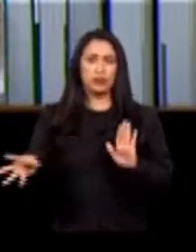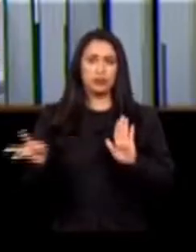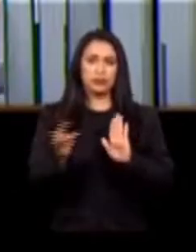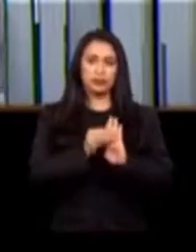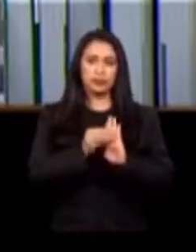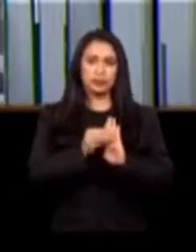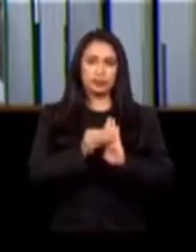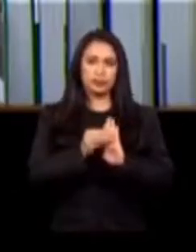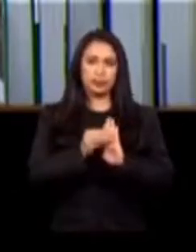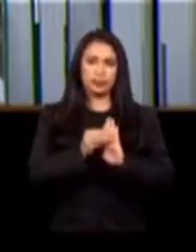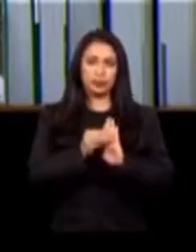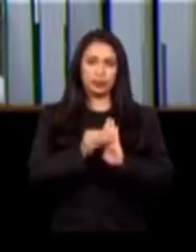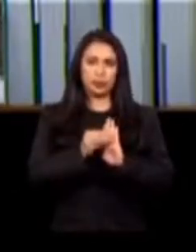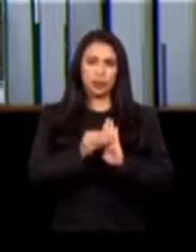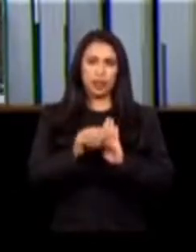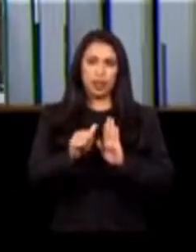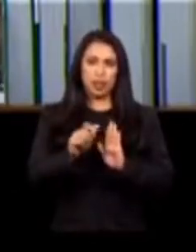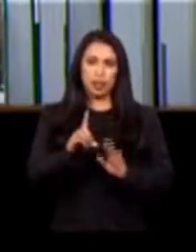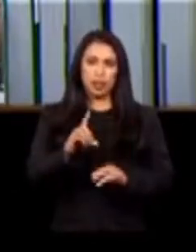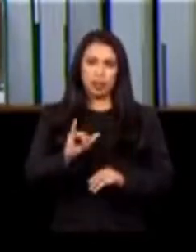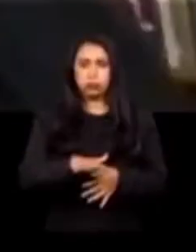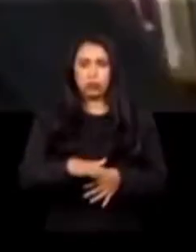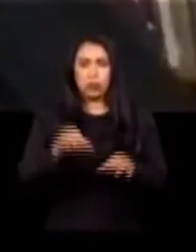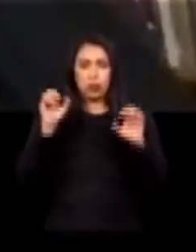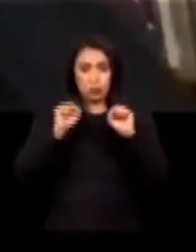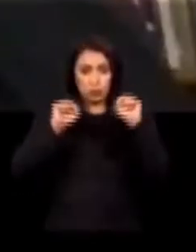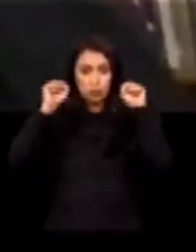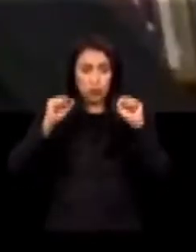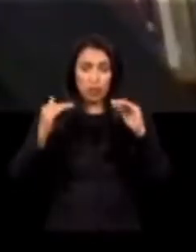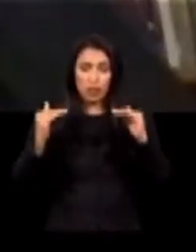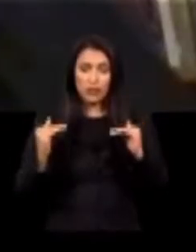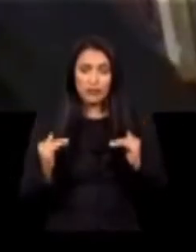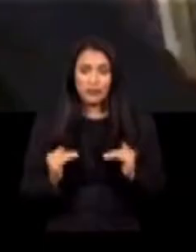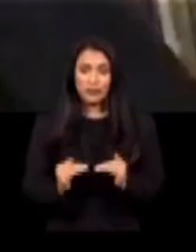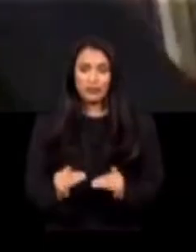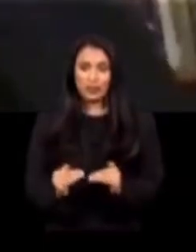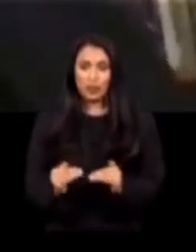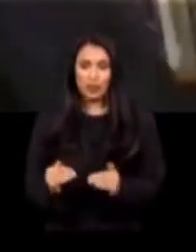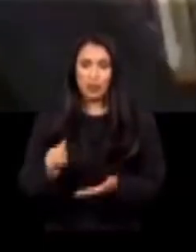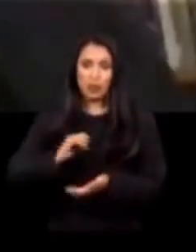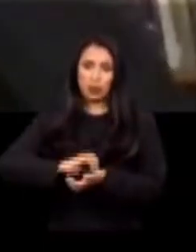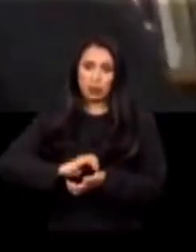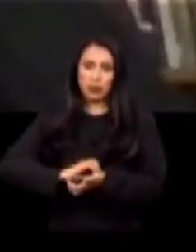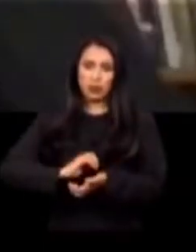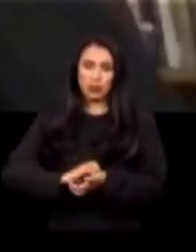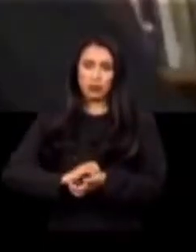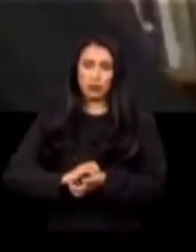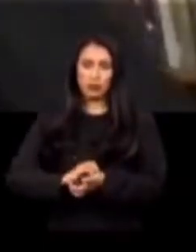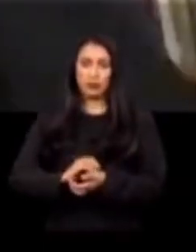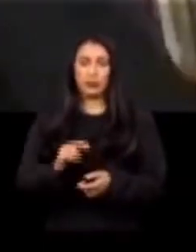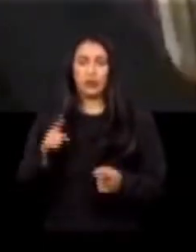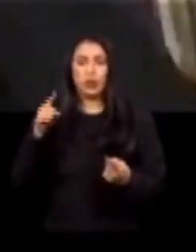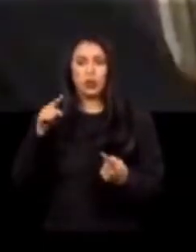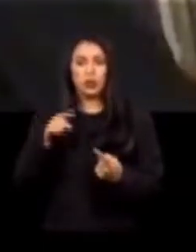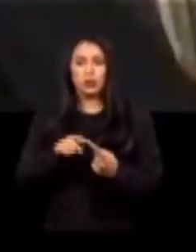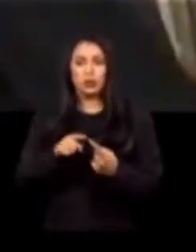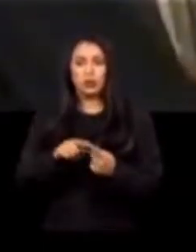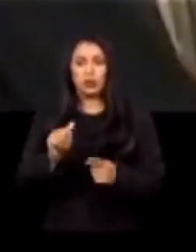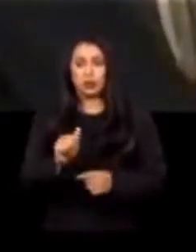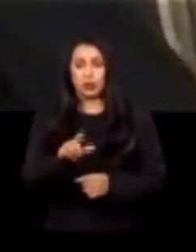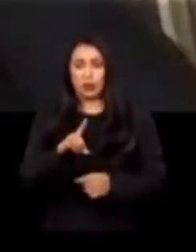aqui nessa em ADI, a gente fixa tese. Nas ações de caráter objetivo, especialmente nas ações diretas